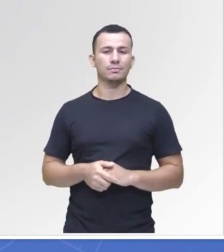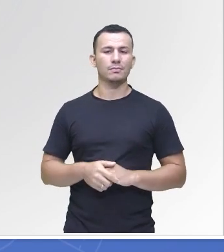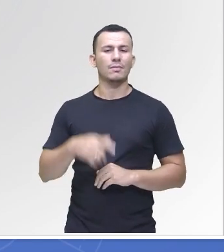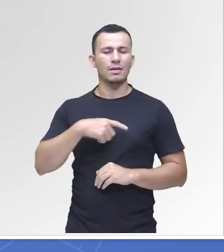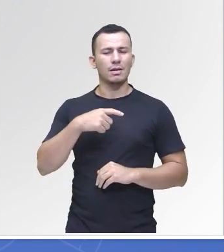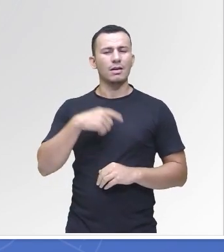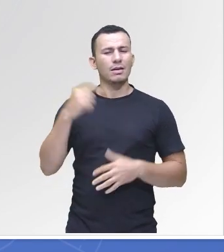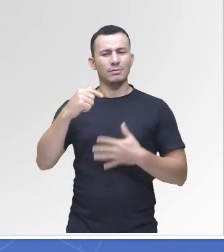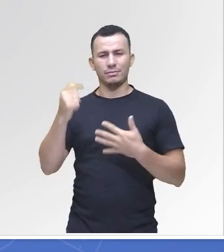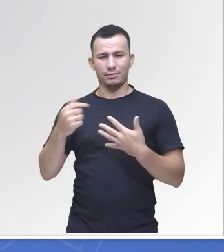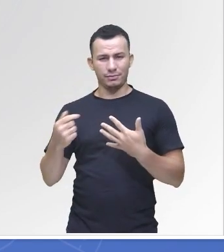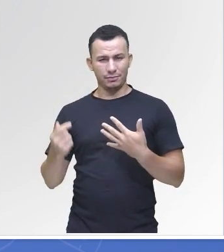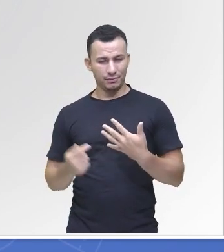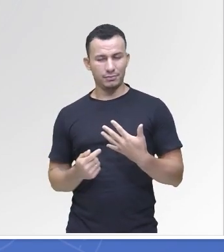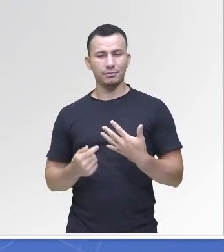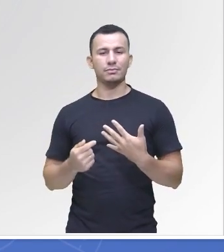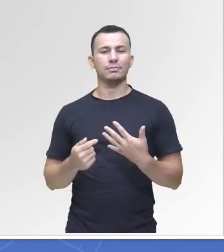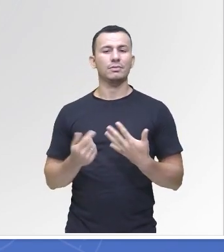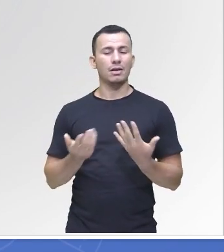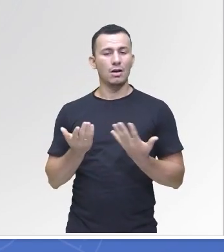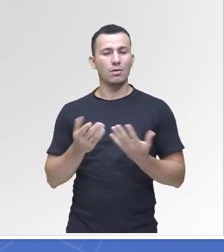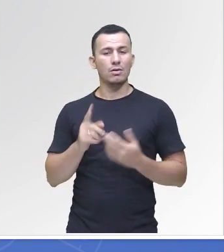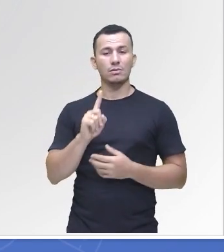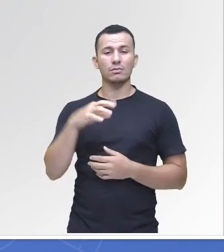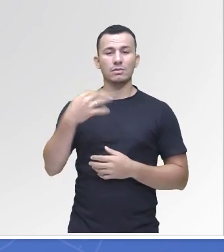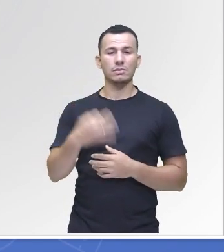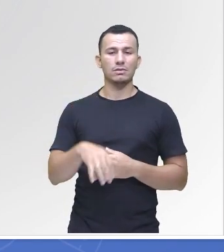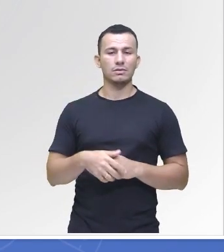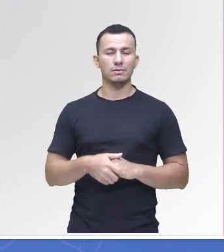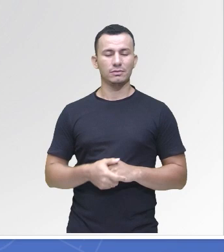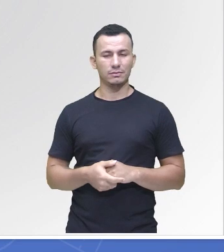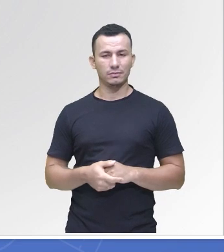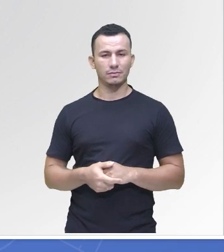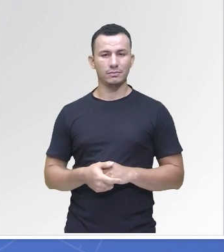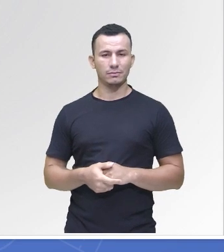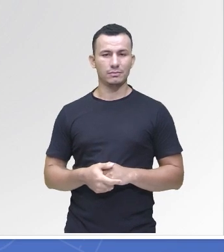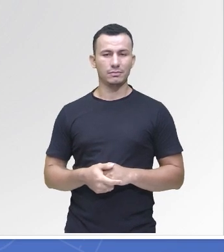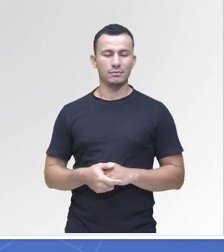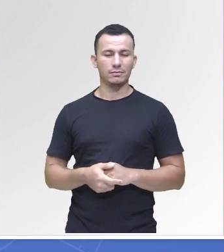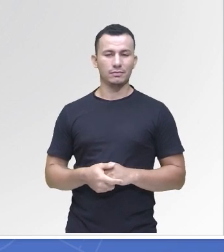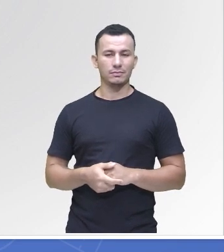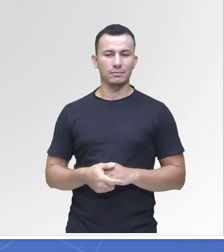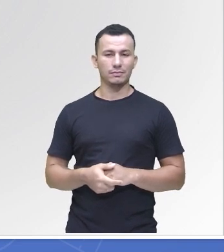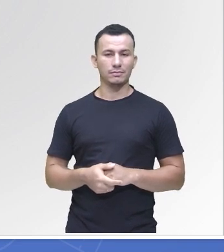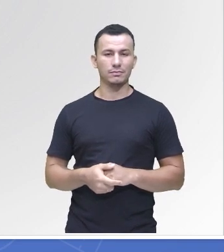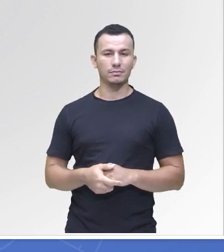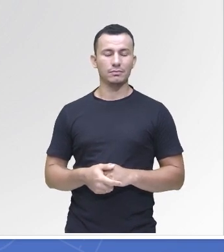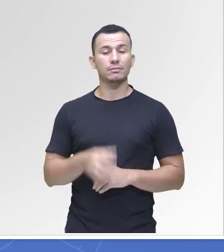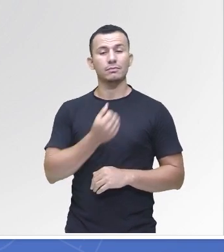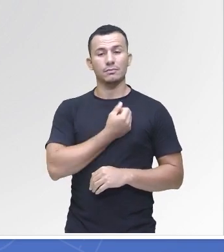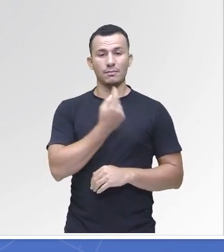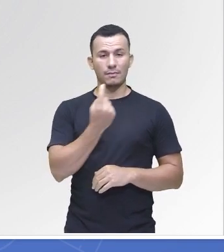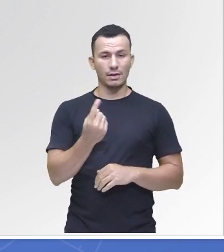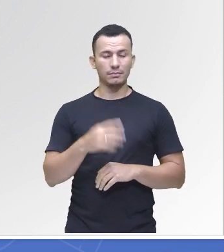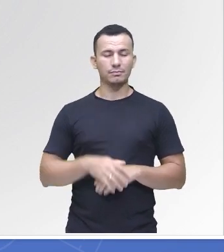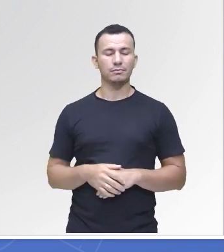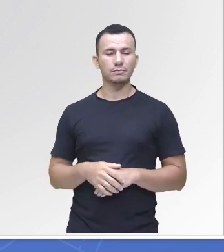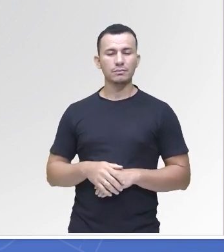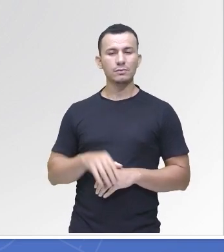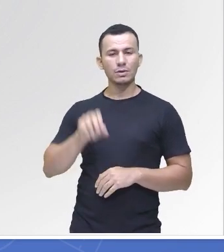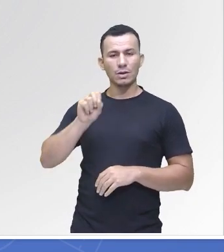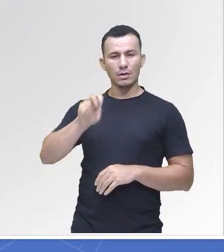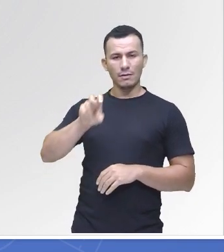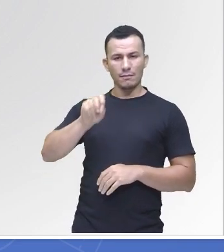várias alternativas aí nessas questões, então vamos ver qual é a alternativa correta de fato. Né? Então, questão 1. Os vírus são